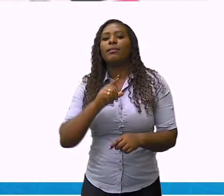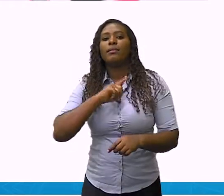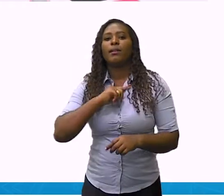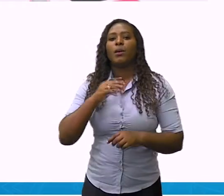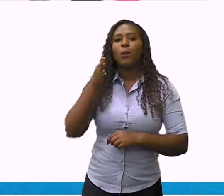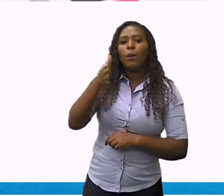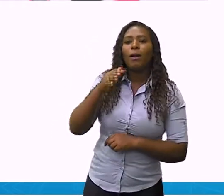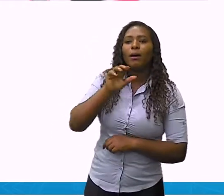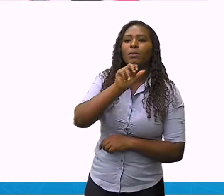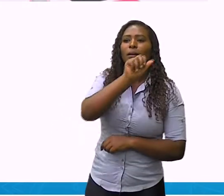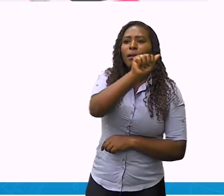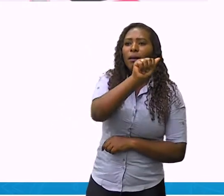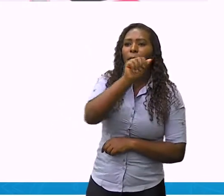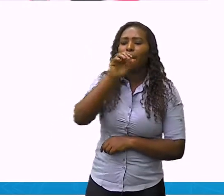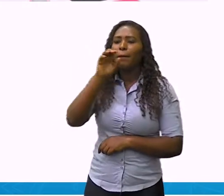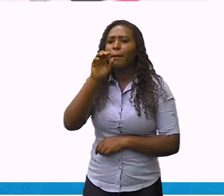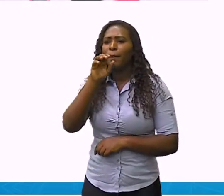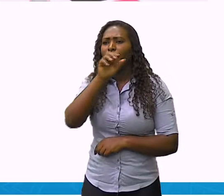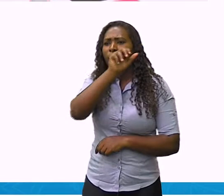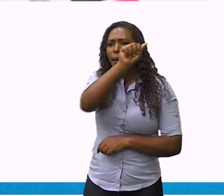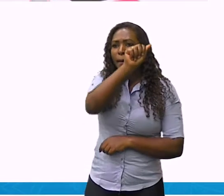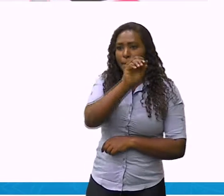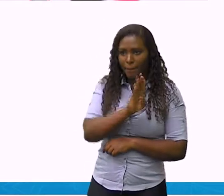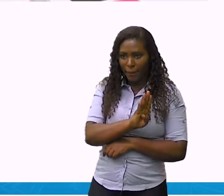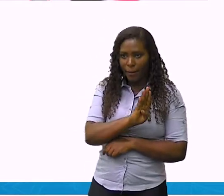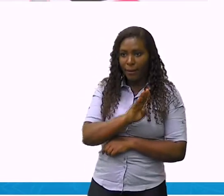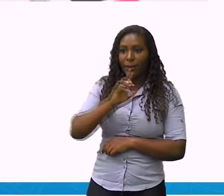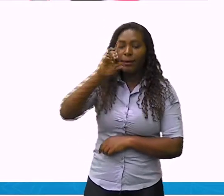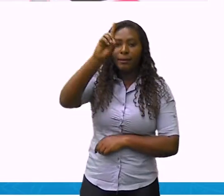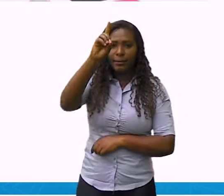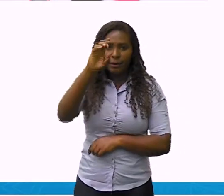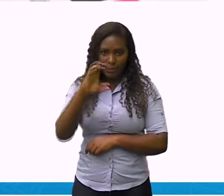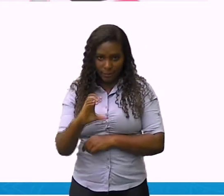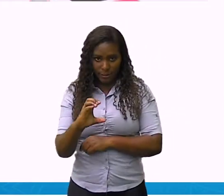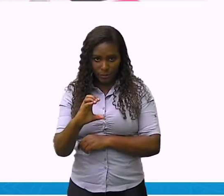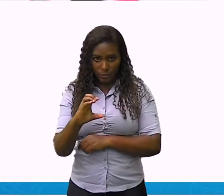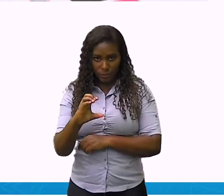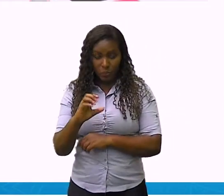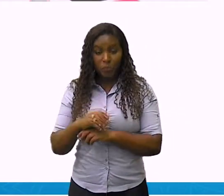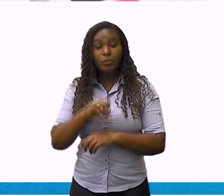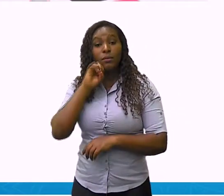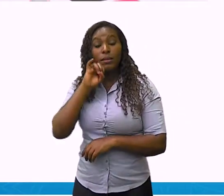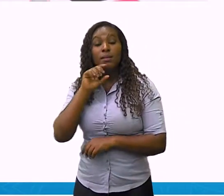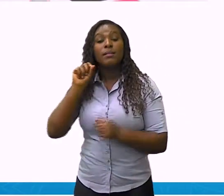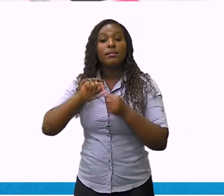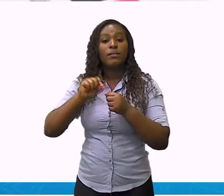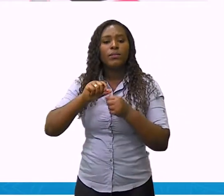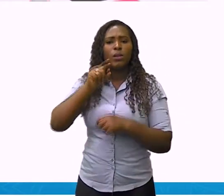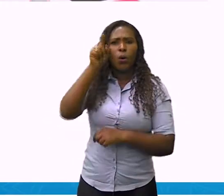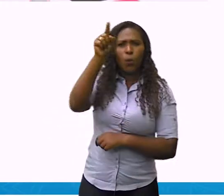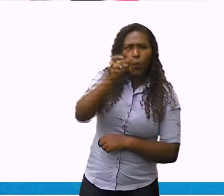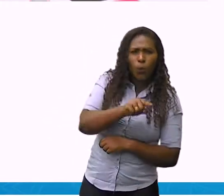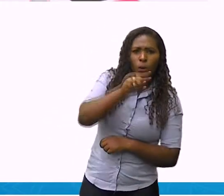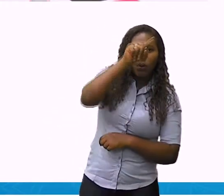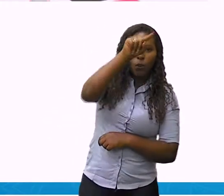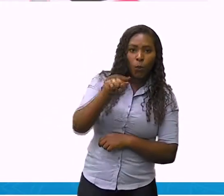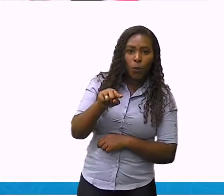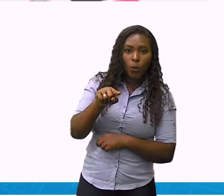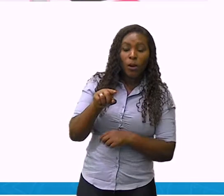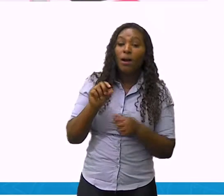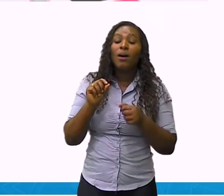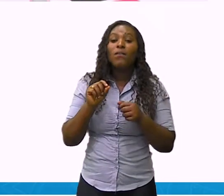e o lado DC, que é paralelo também. Se traçar uma diagonal aqui, eu vou formar estes 2